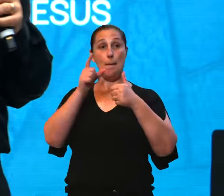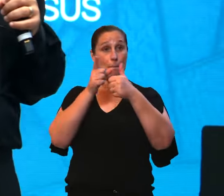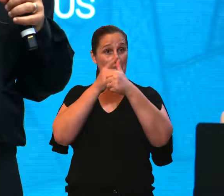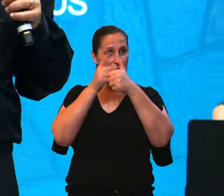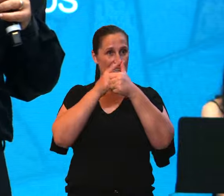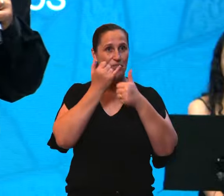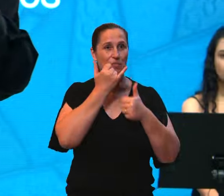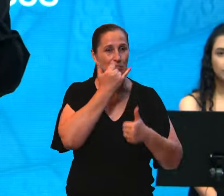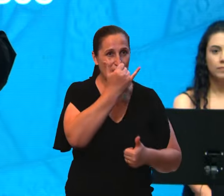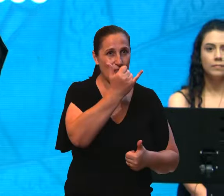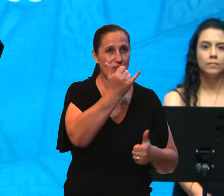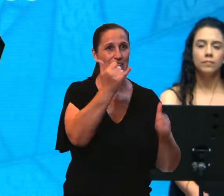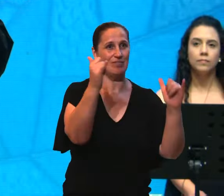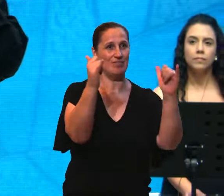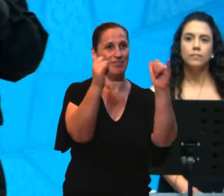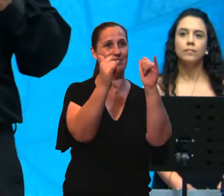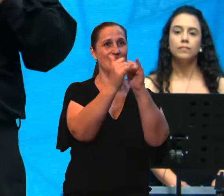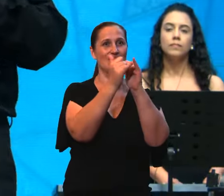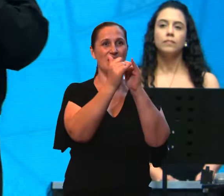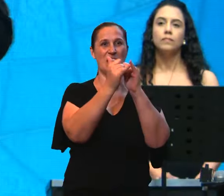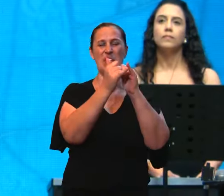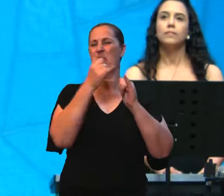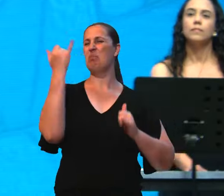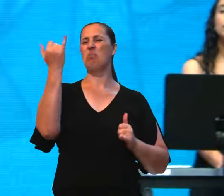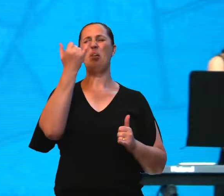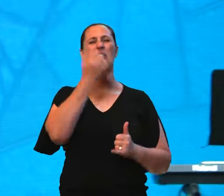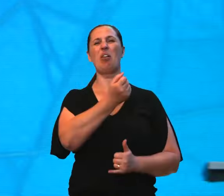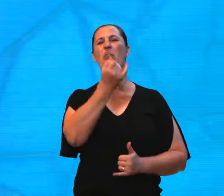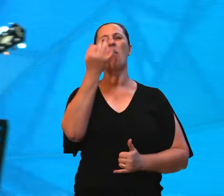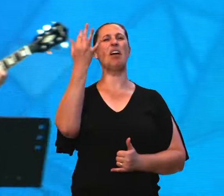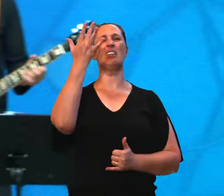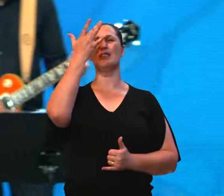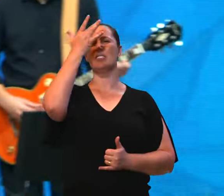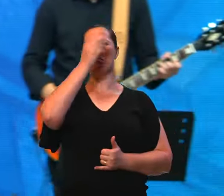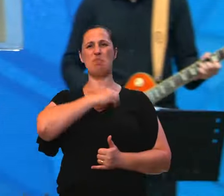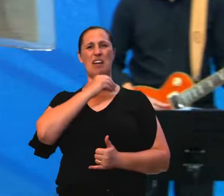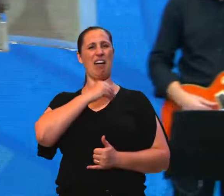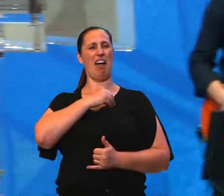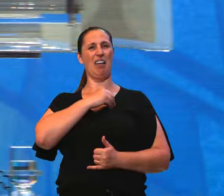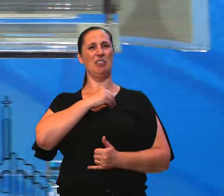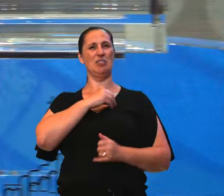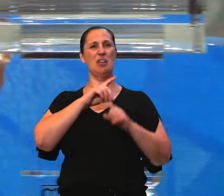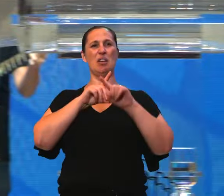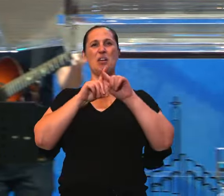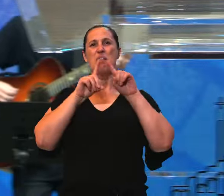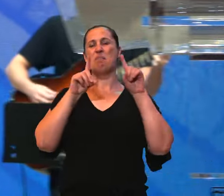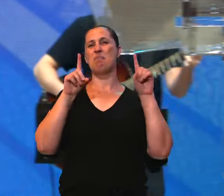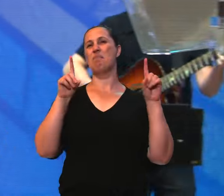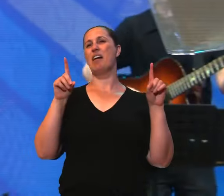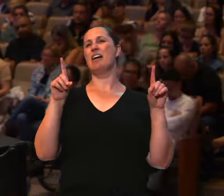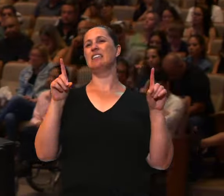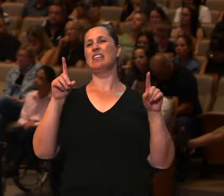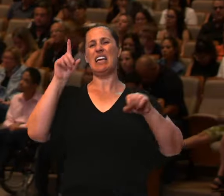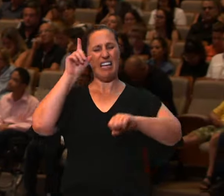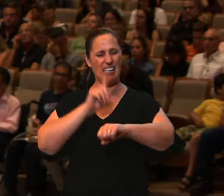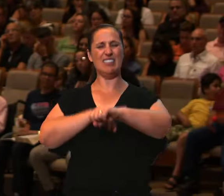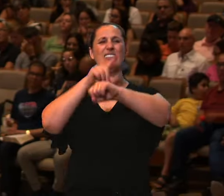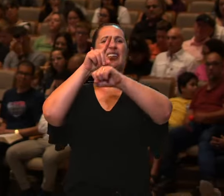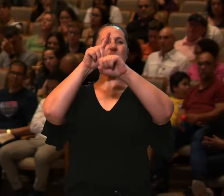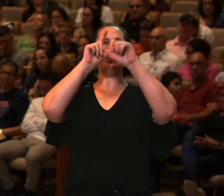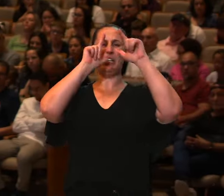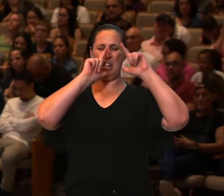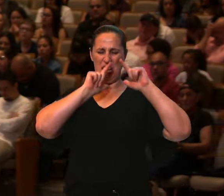todos eles não importa Quais não importa quantos Não importa quantas vezes você repetiu o mesmo você é instantaneamente